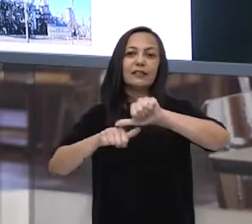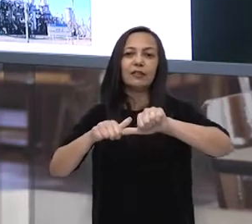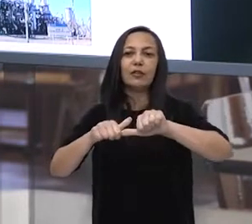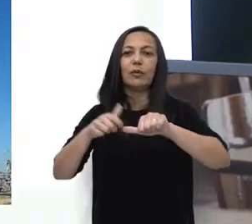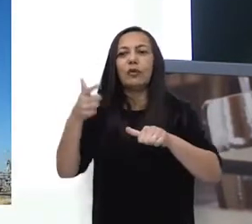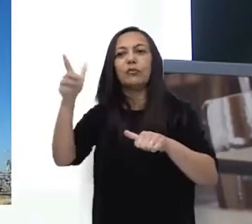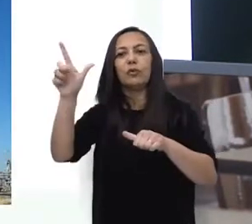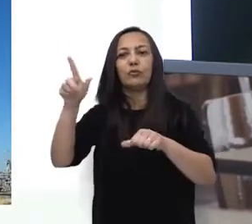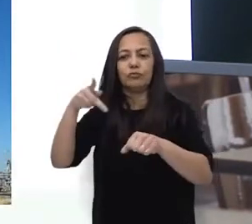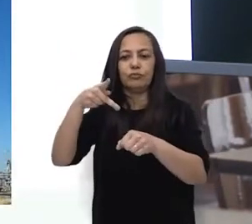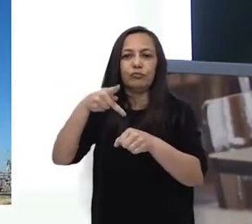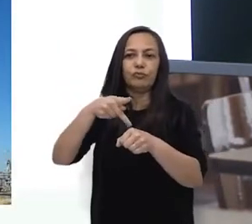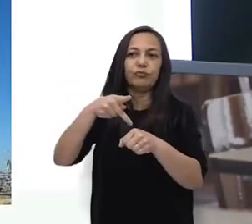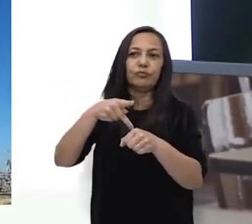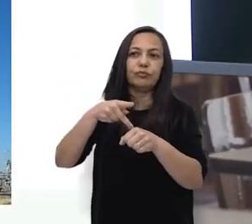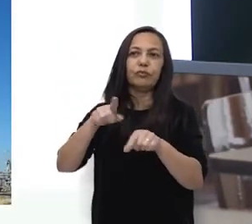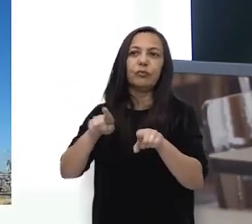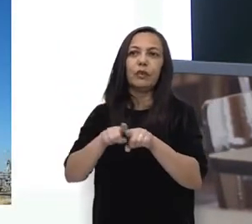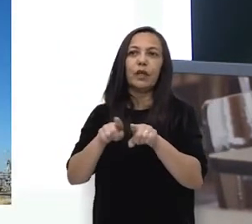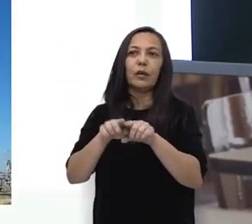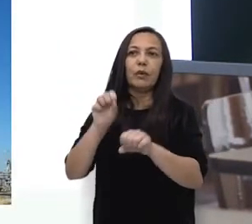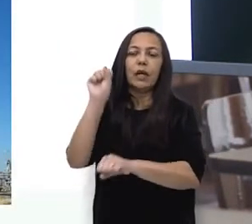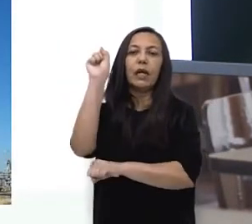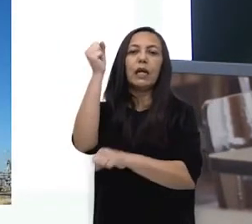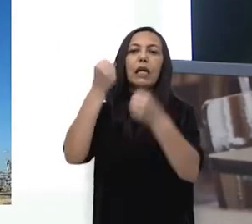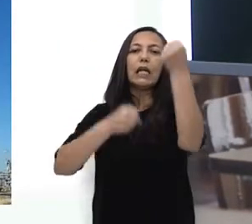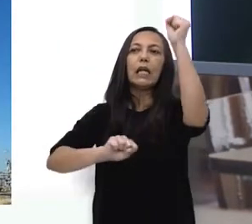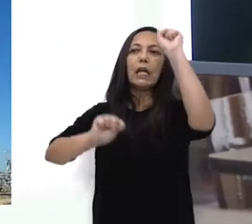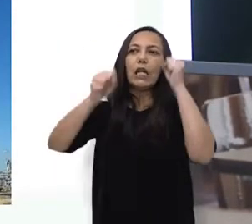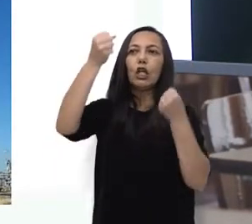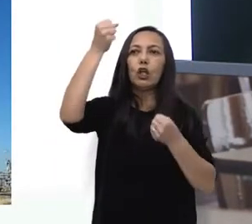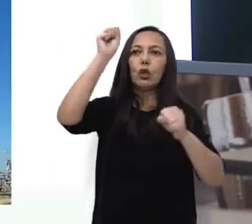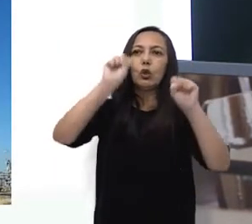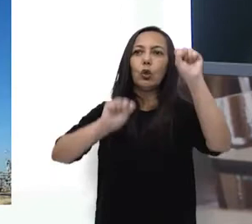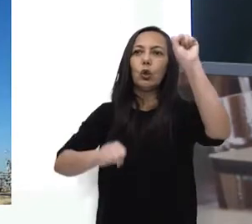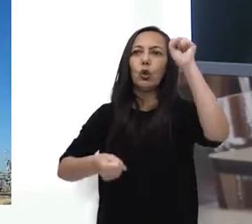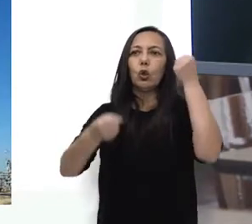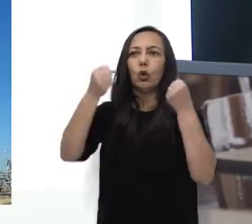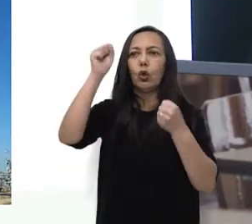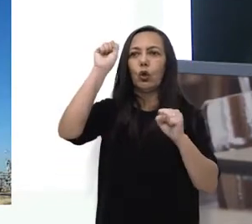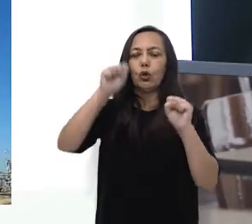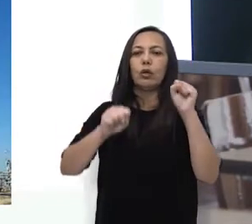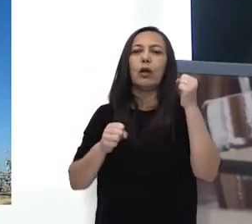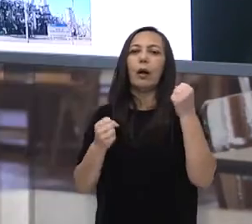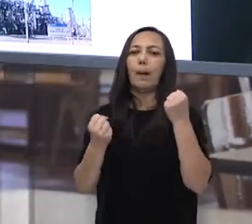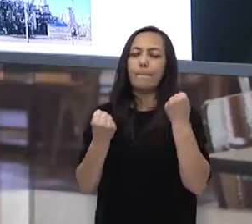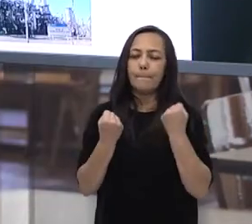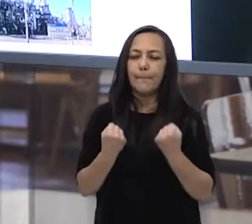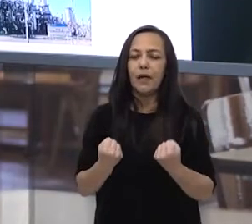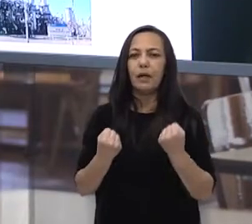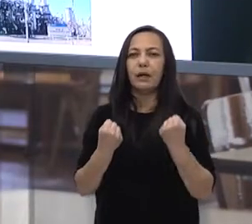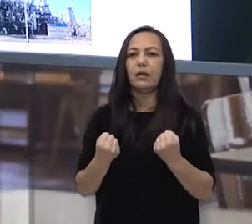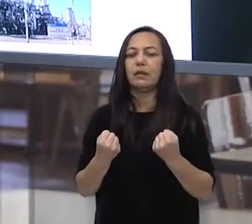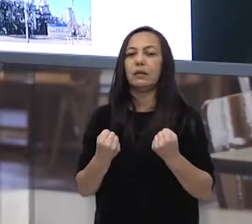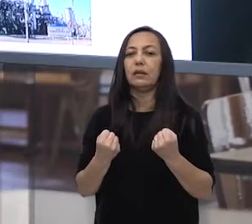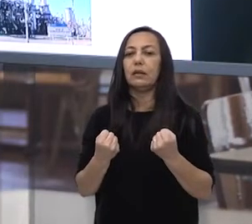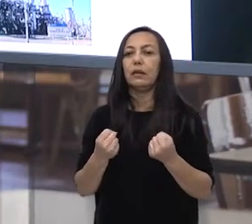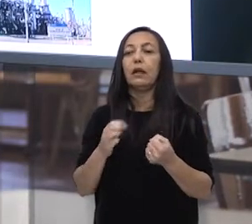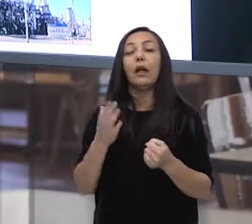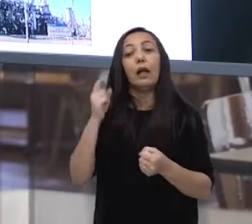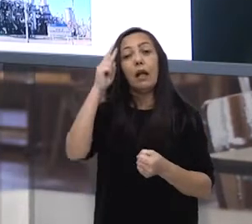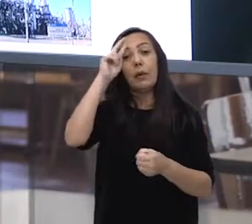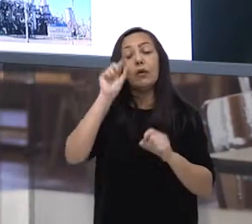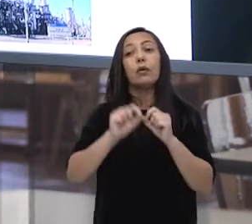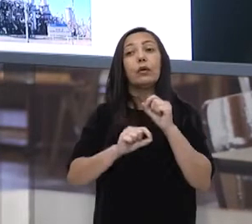outro. Também chamadas aí, de indústrias pesadas ou indústrias de bens de produção. Lembrando que essa indústria